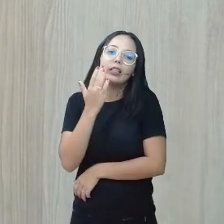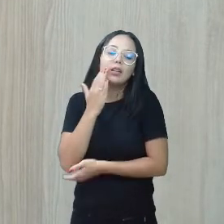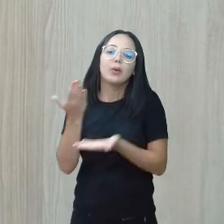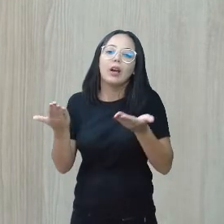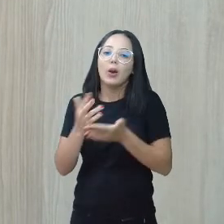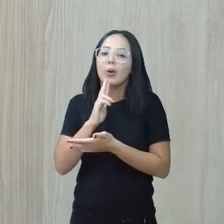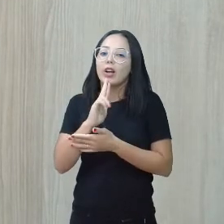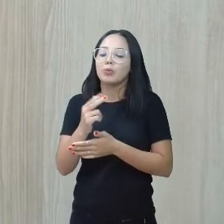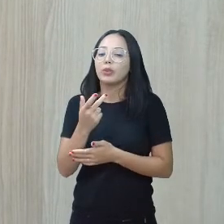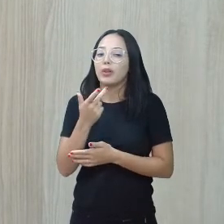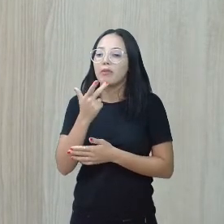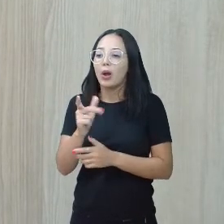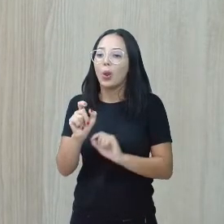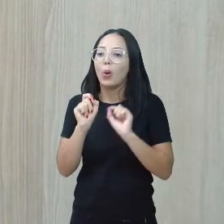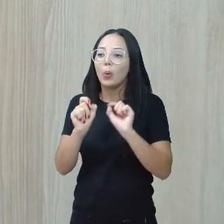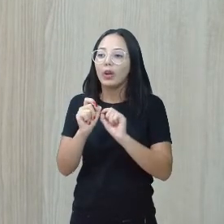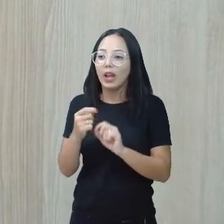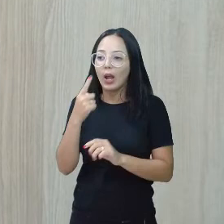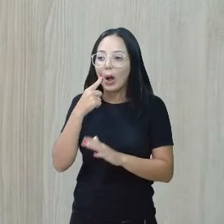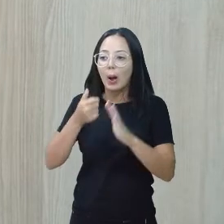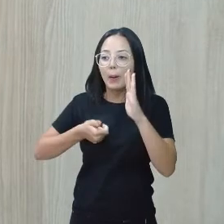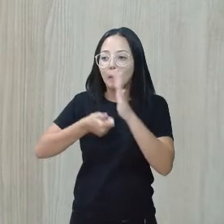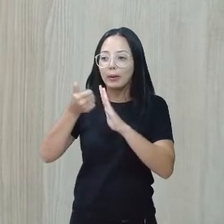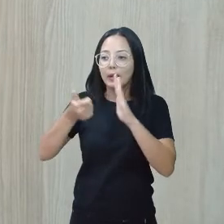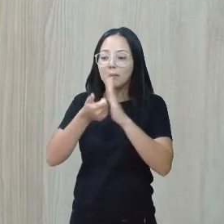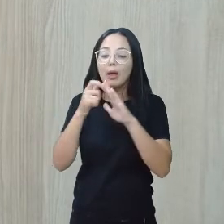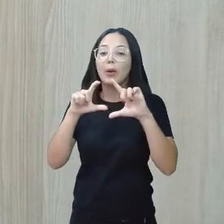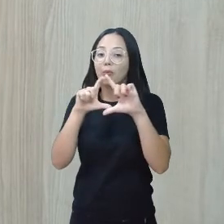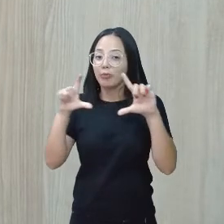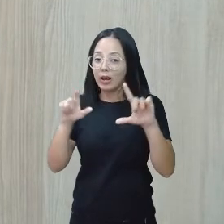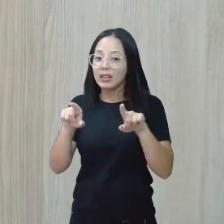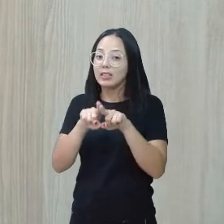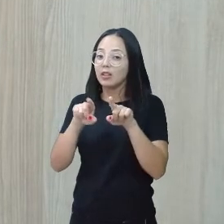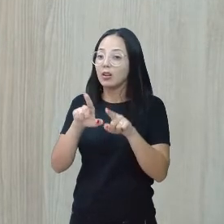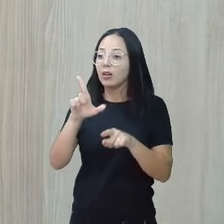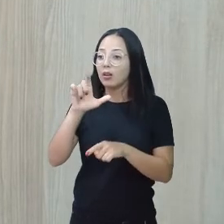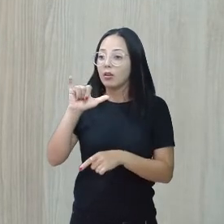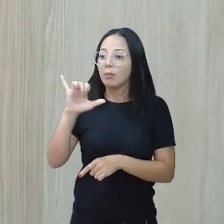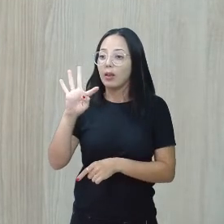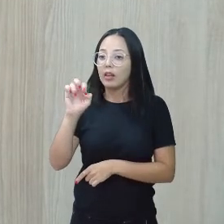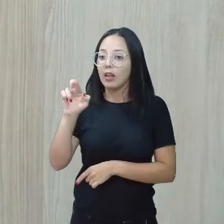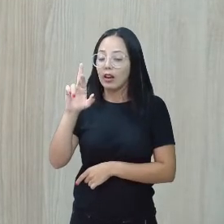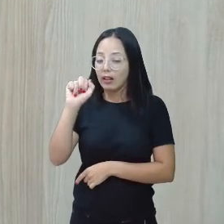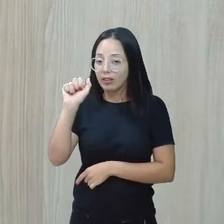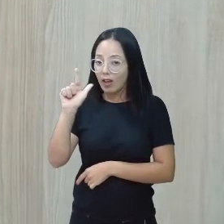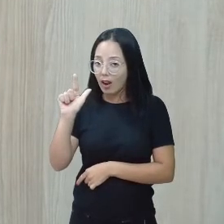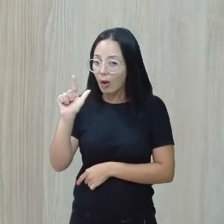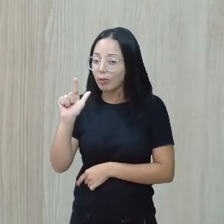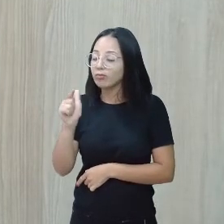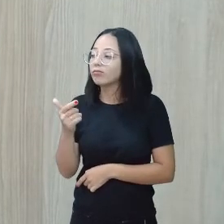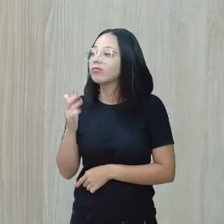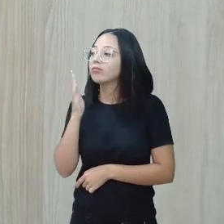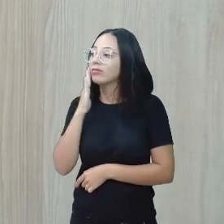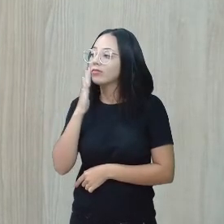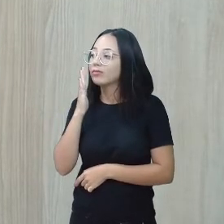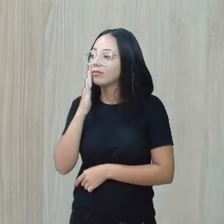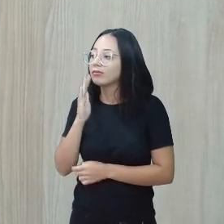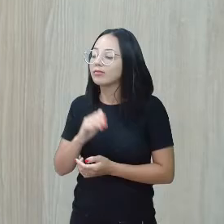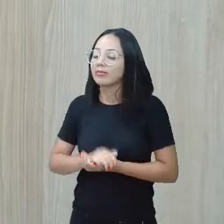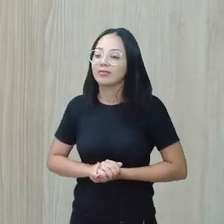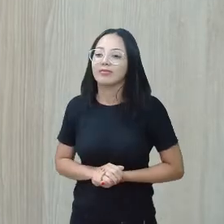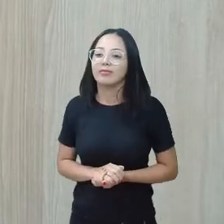respondeu literal primeiro e Carlos fez figurado. Figurado,